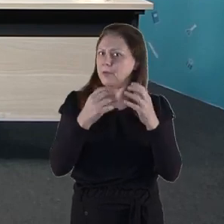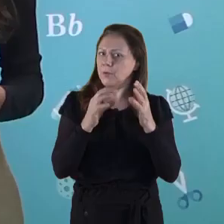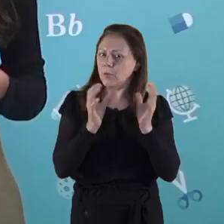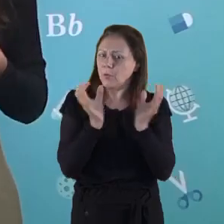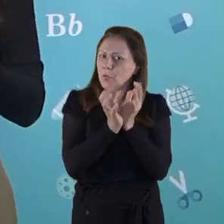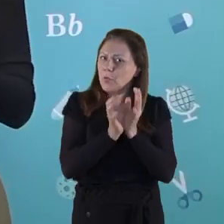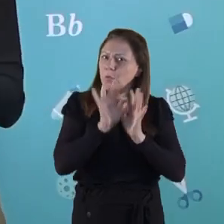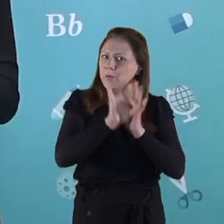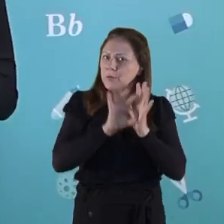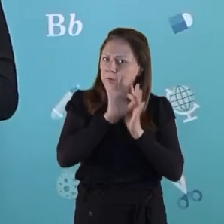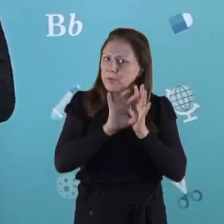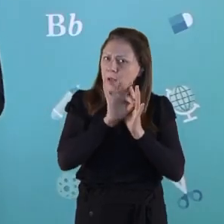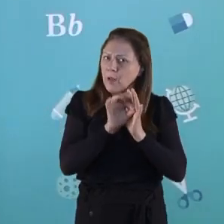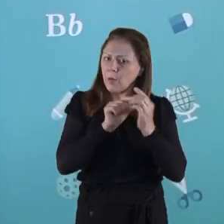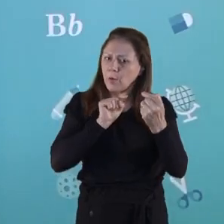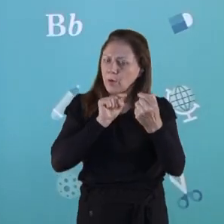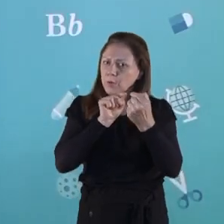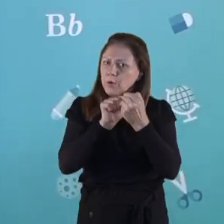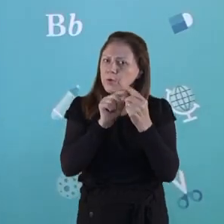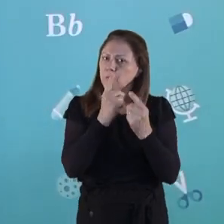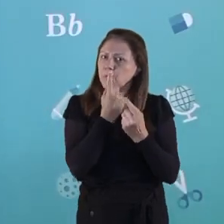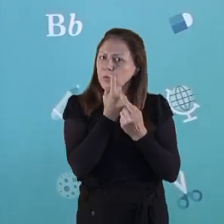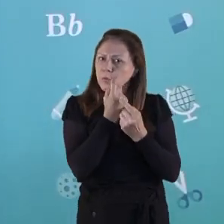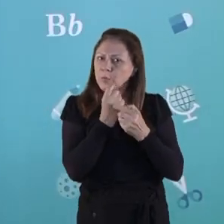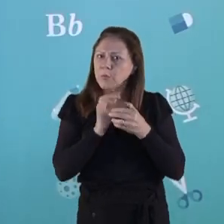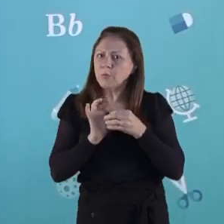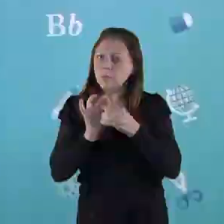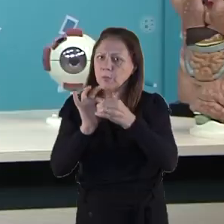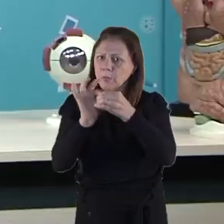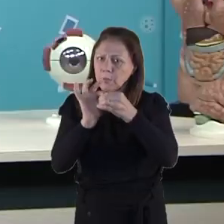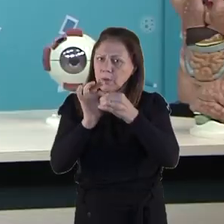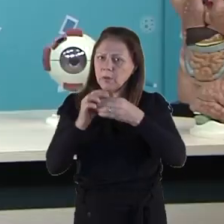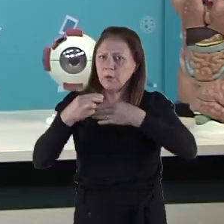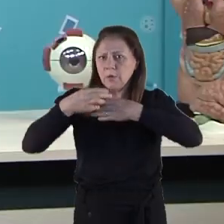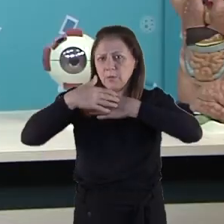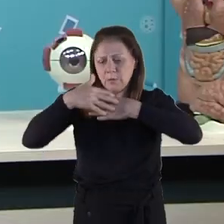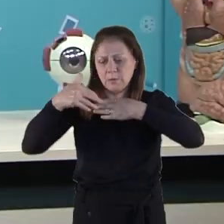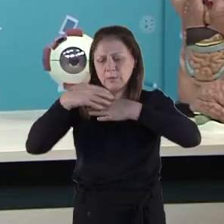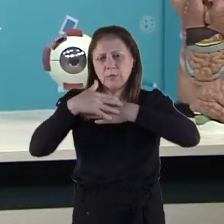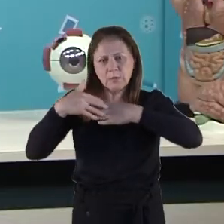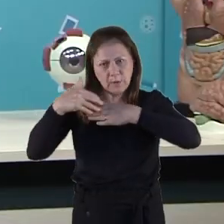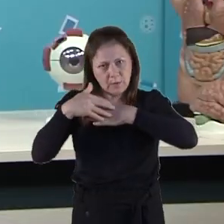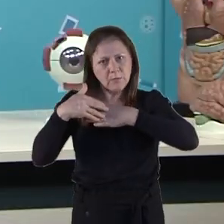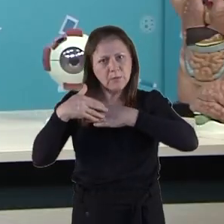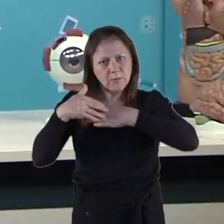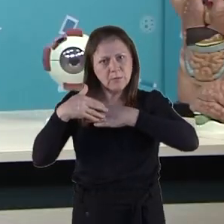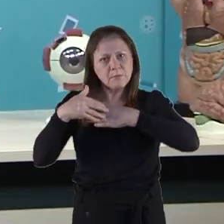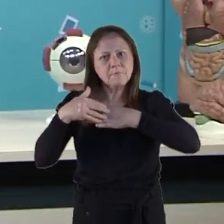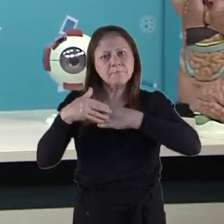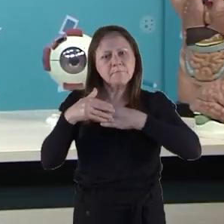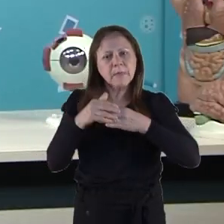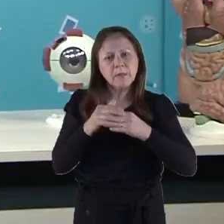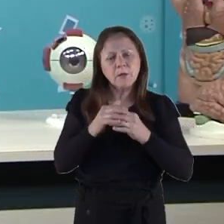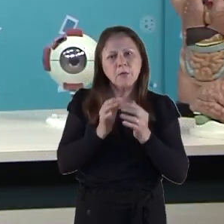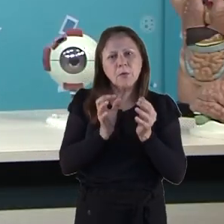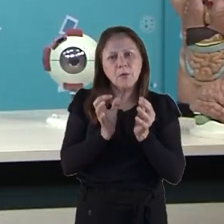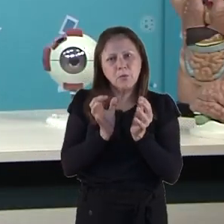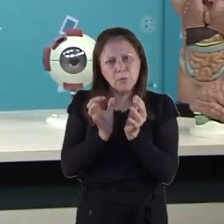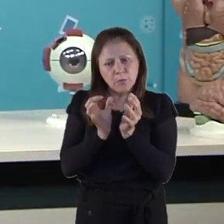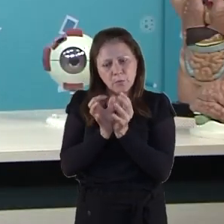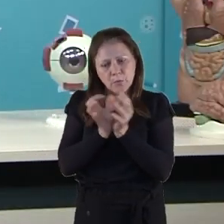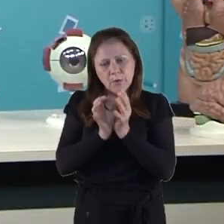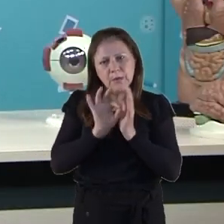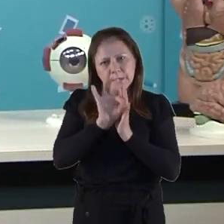células produzindo a mesma coisa ou com a mesma função, elas vão formar um tecido. Então, quando eu tenho uma junção de células que armazenam